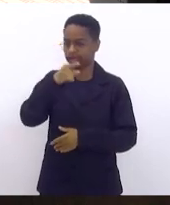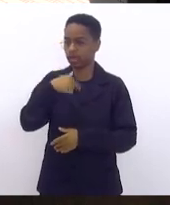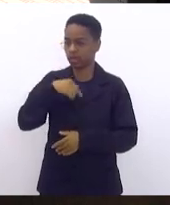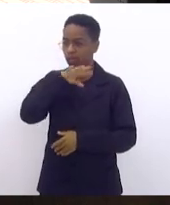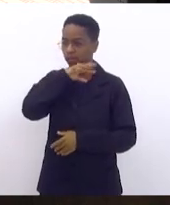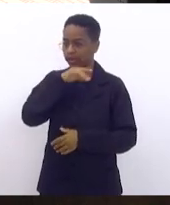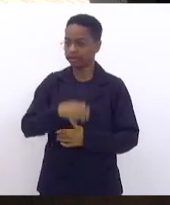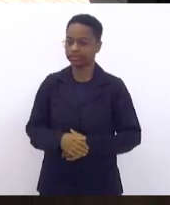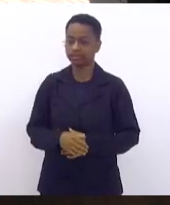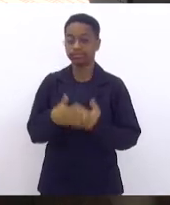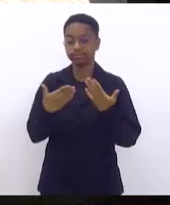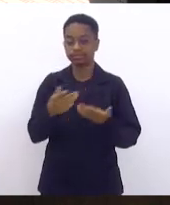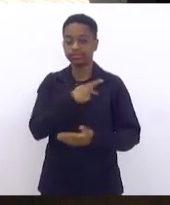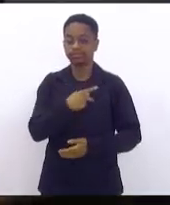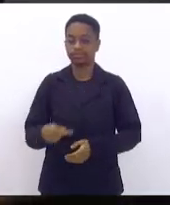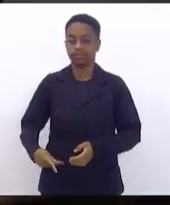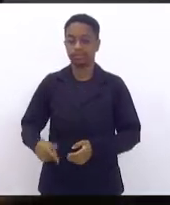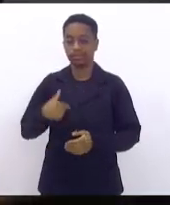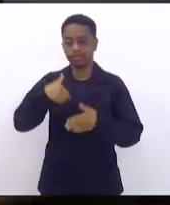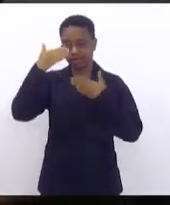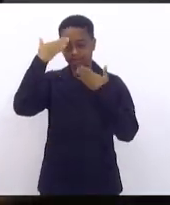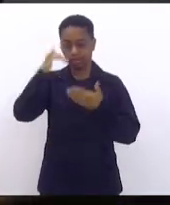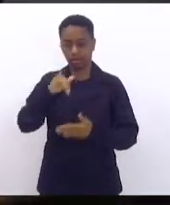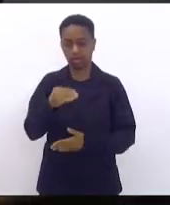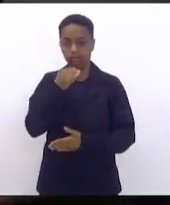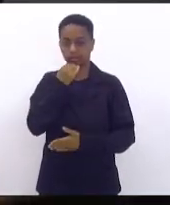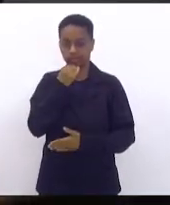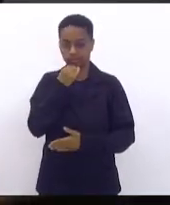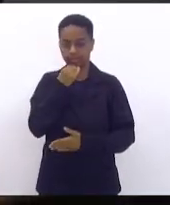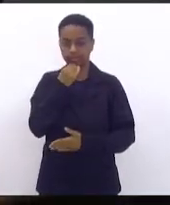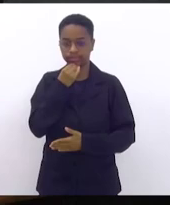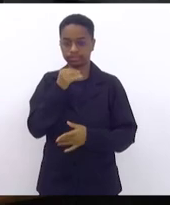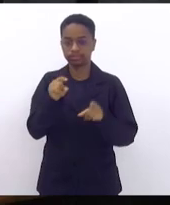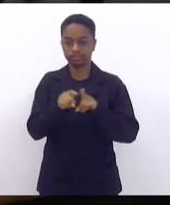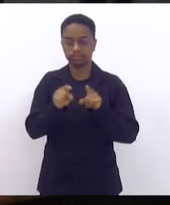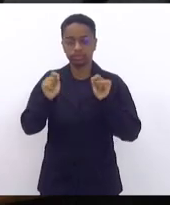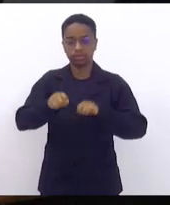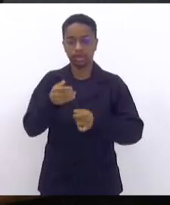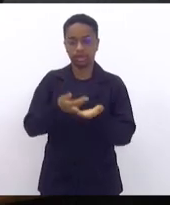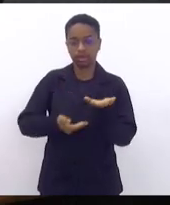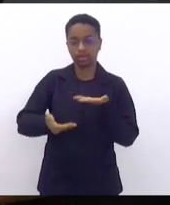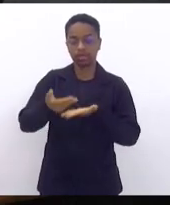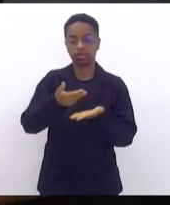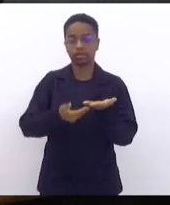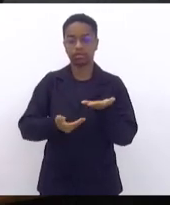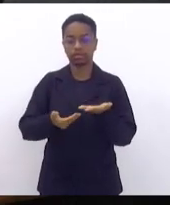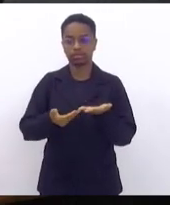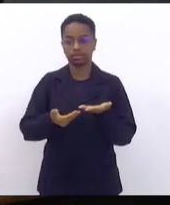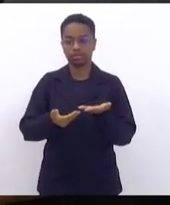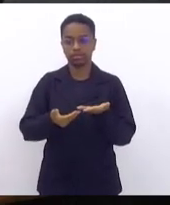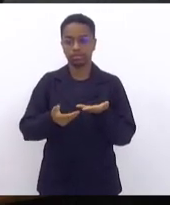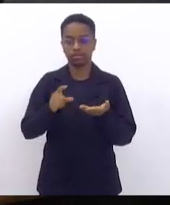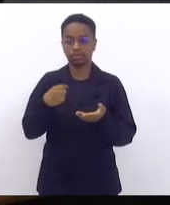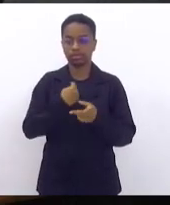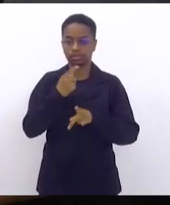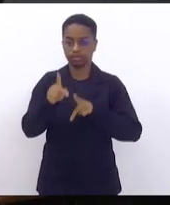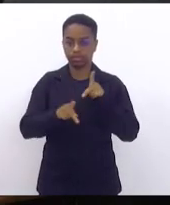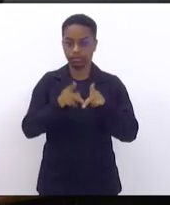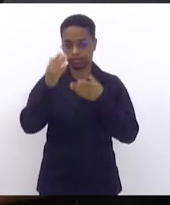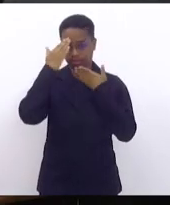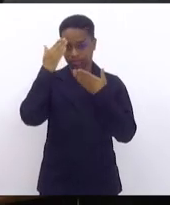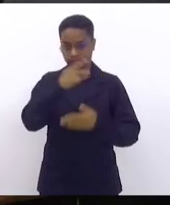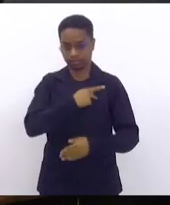ruim. Então, presidente, quero aqui agradecer essa rica oportunidade de poder estar contribuindo com a nossa população.